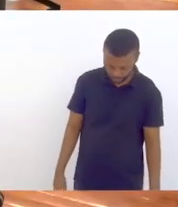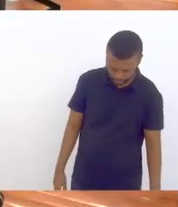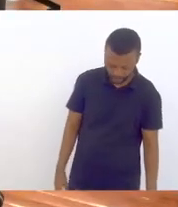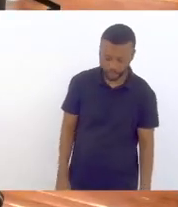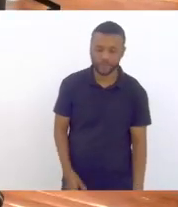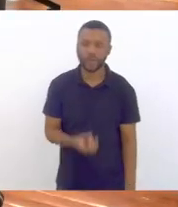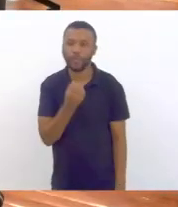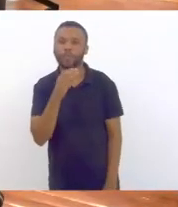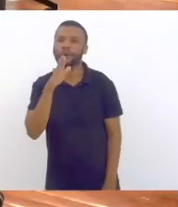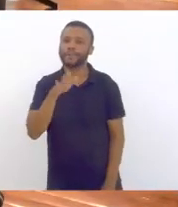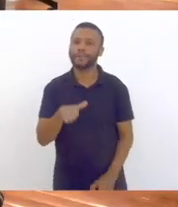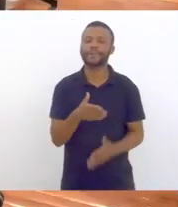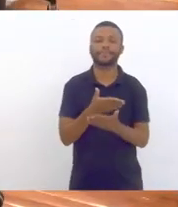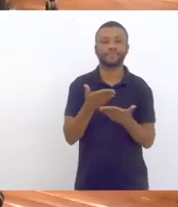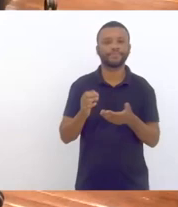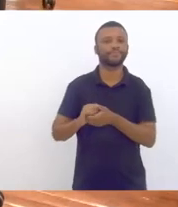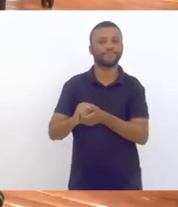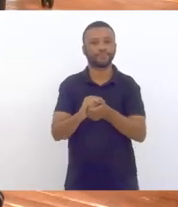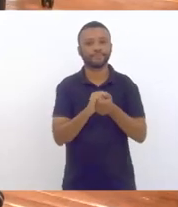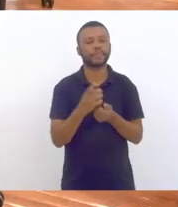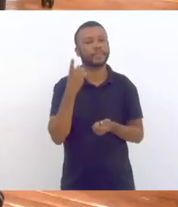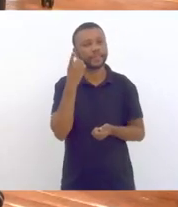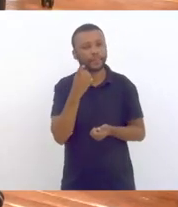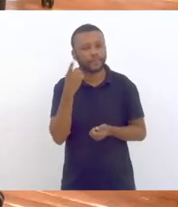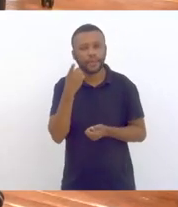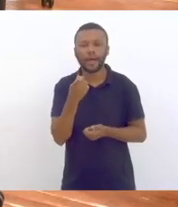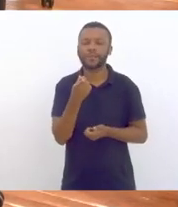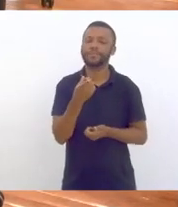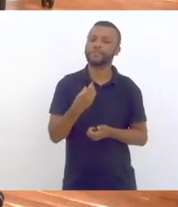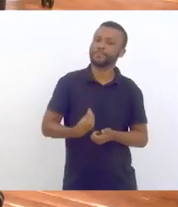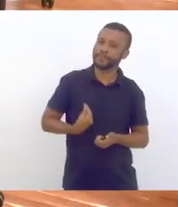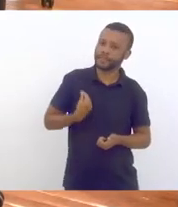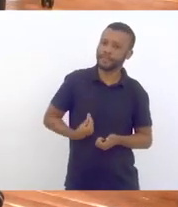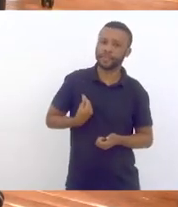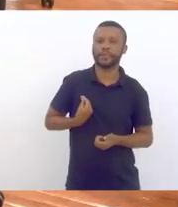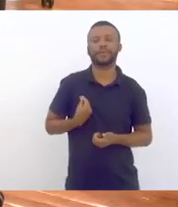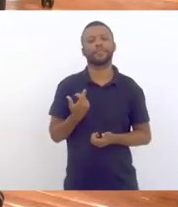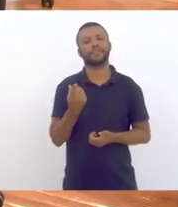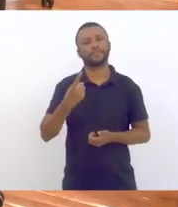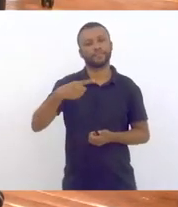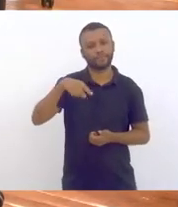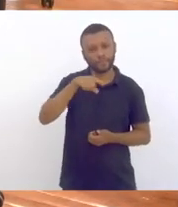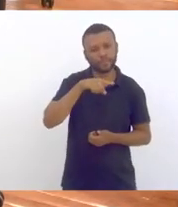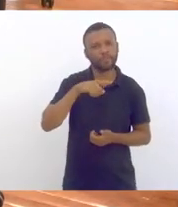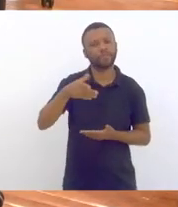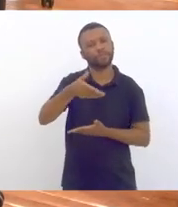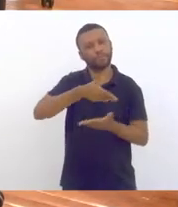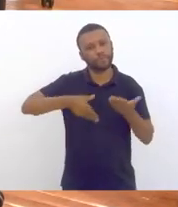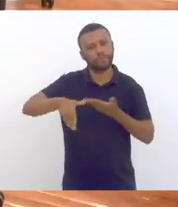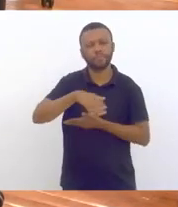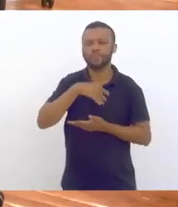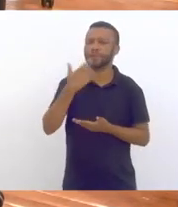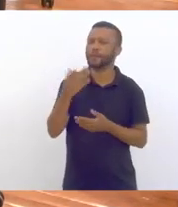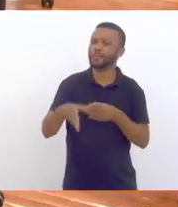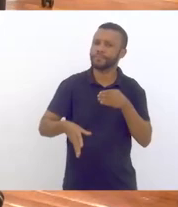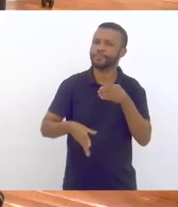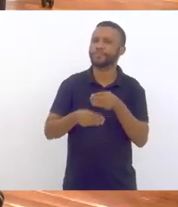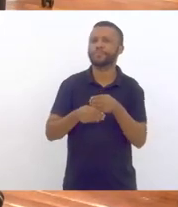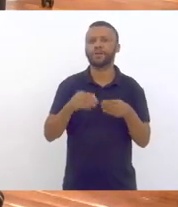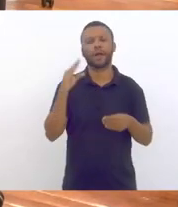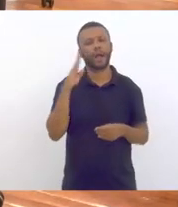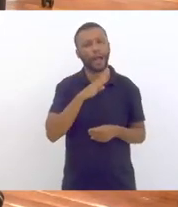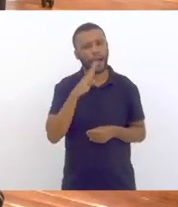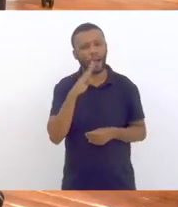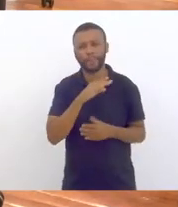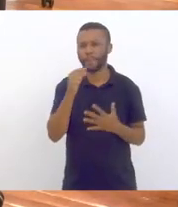Boa tarde Presidente todas as deputadas deputados presentes todos aqui nosso Colégio líderes por exemplo você queria compartilhar aqui alguns